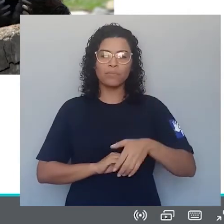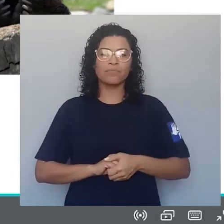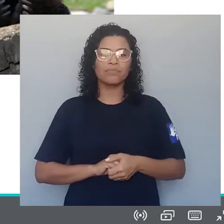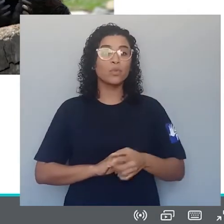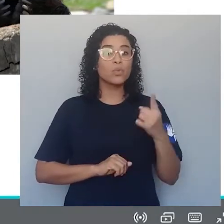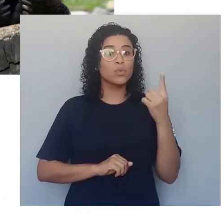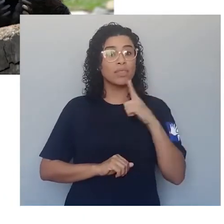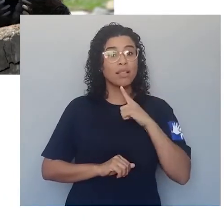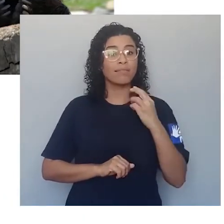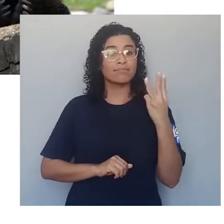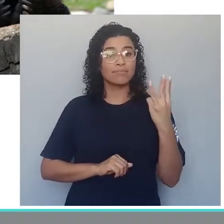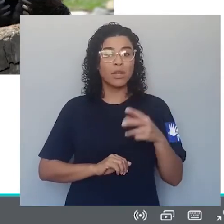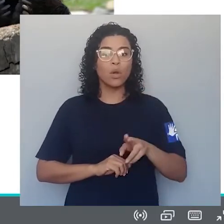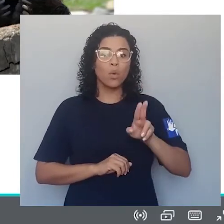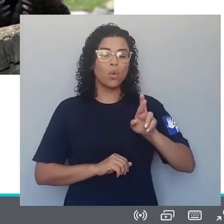Você sabe o que é?